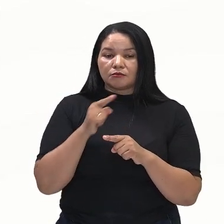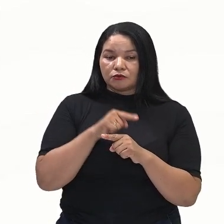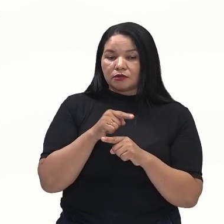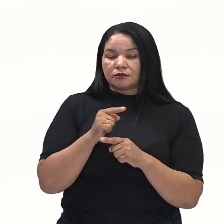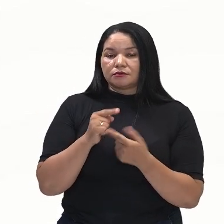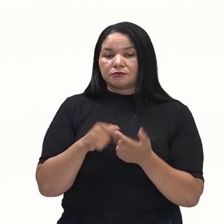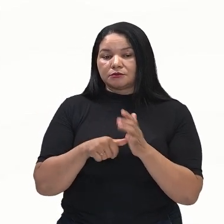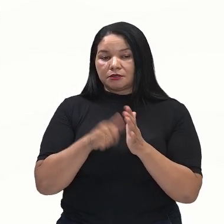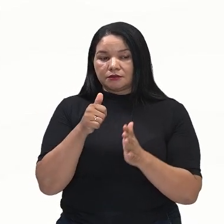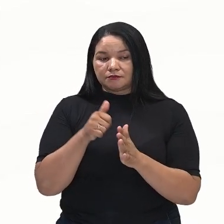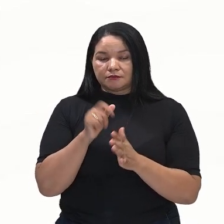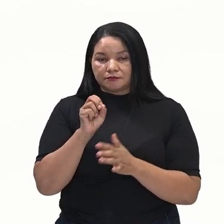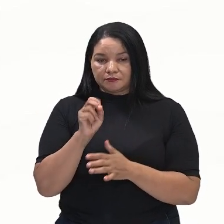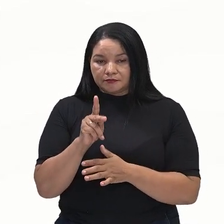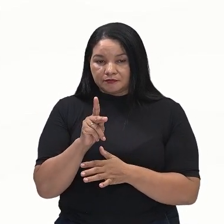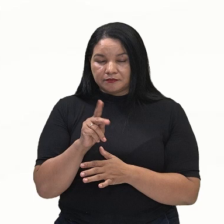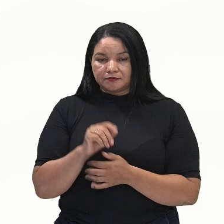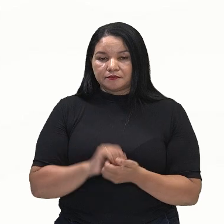Tranquilo?